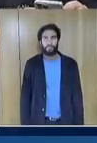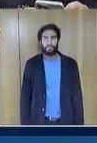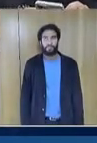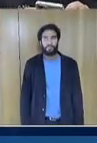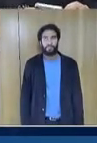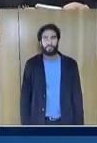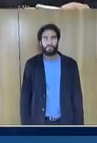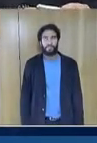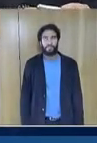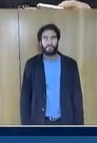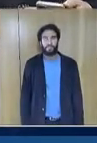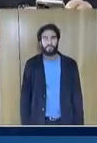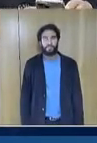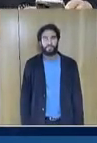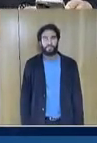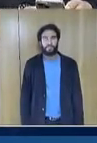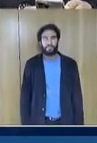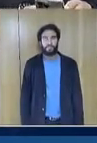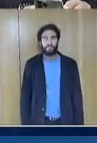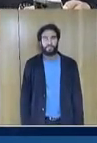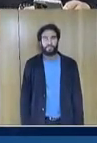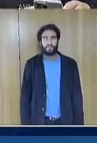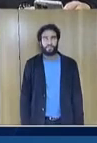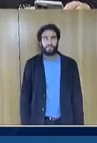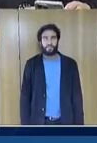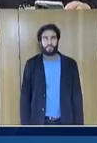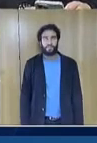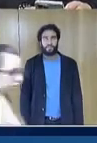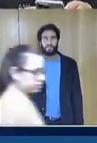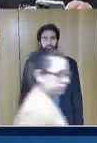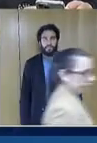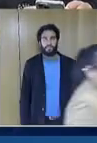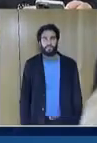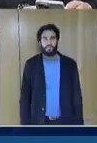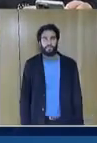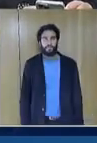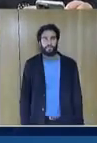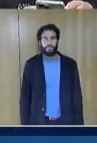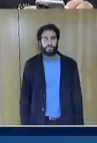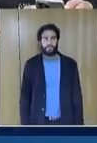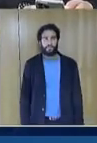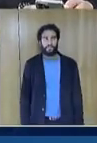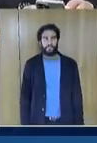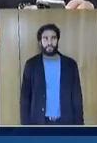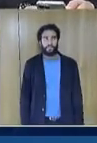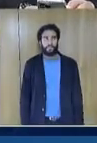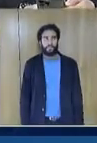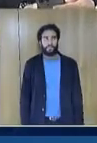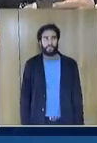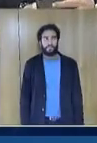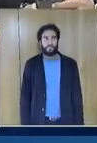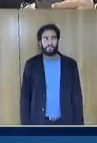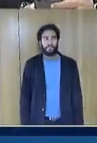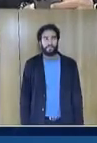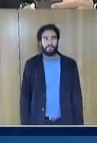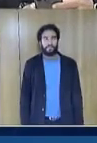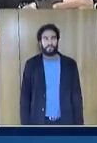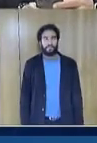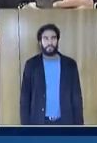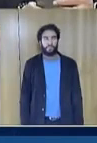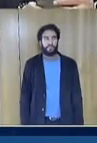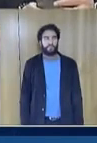ter que mover as instâncias do judiciário, que são bastante burocráticas e lentas, né? Então, é interessante saber que essa delação